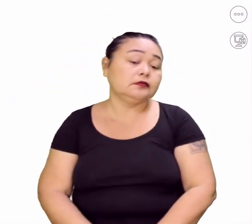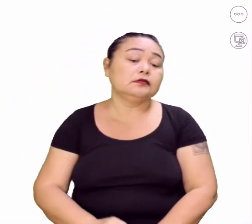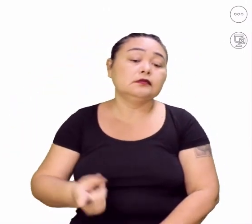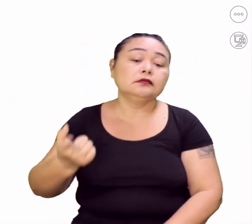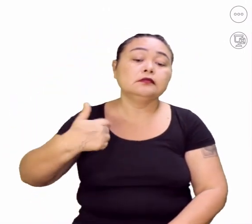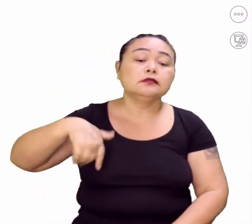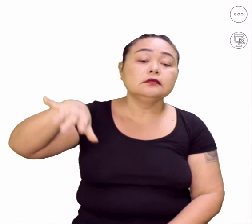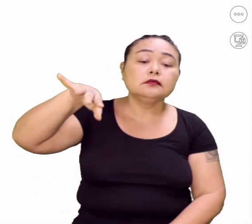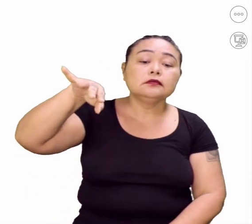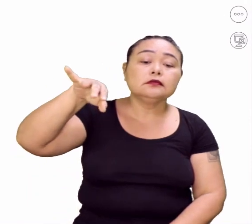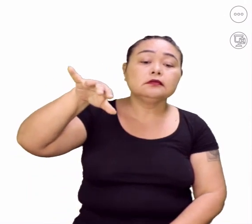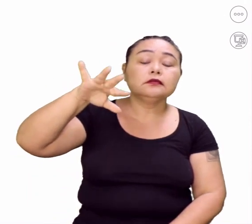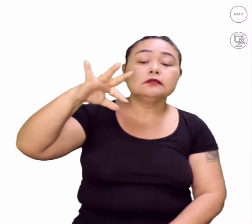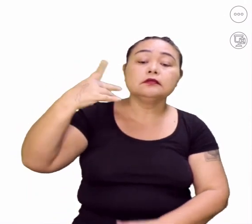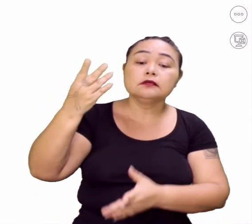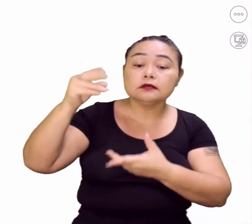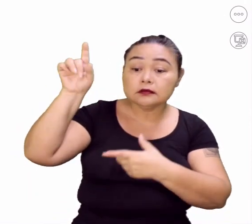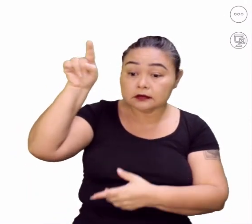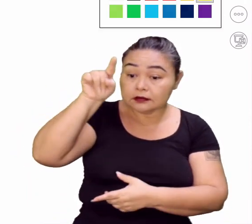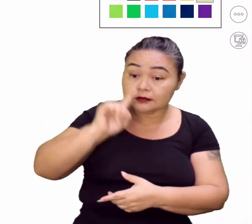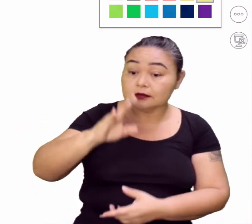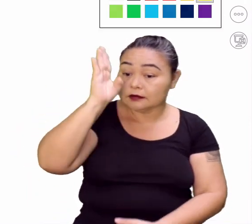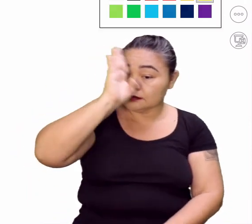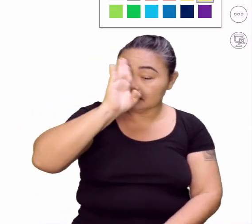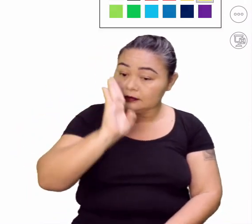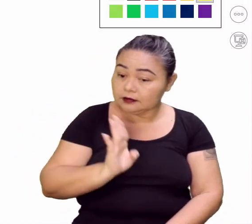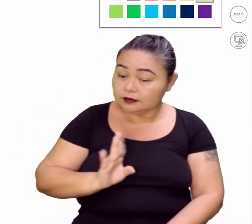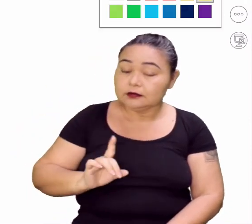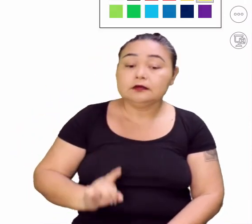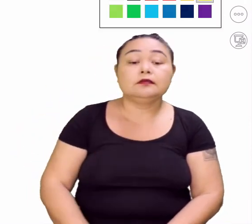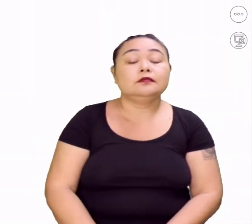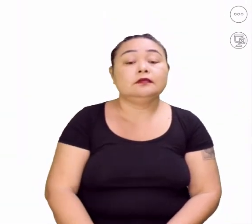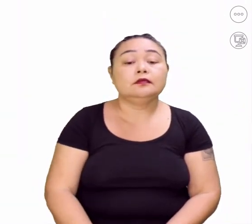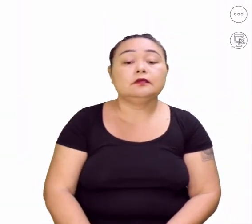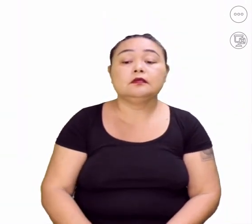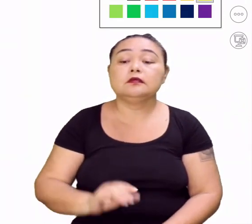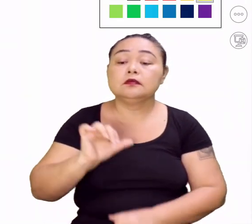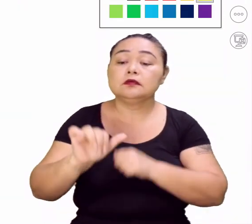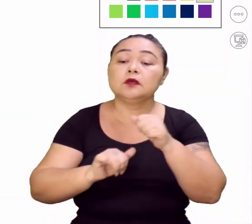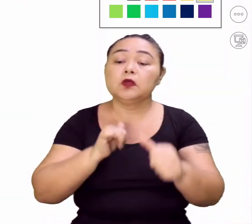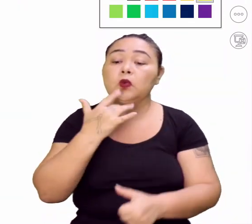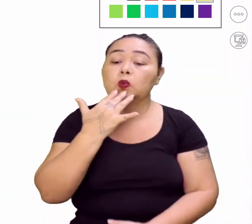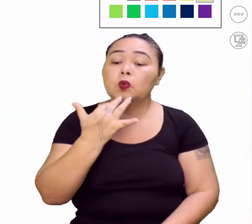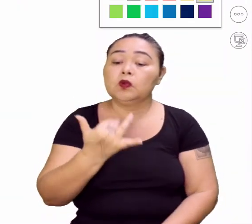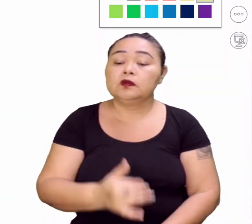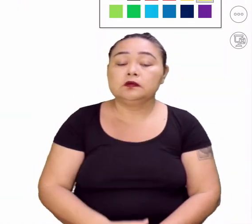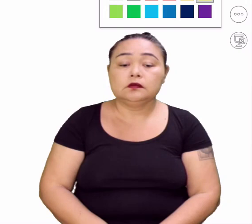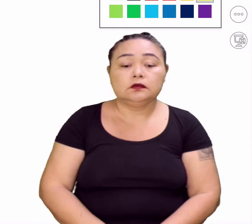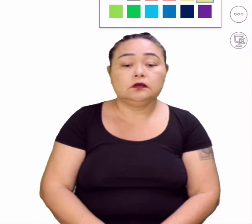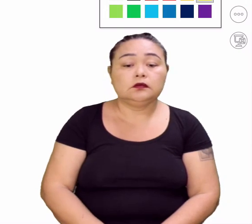boa parte do próprio Brasil. Exatamente. Isso, Rogério. Vamos mudar aqui a cor da...